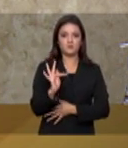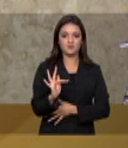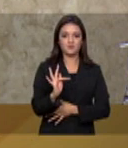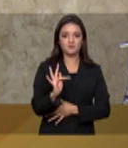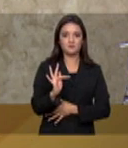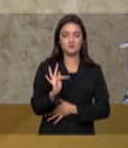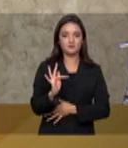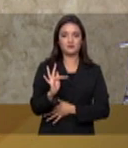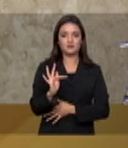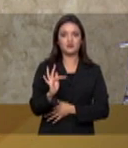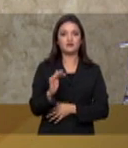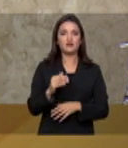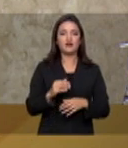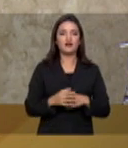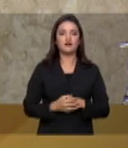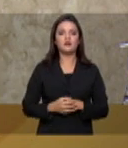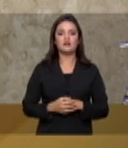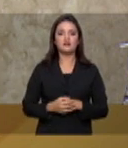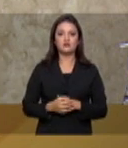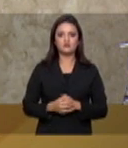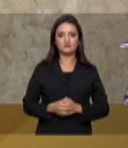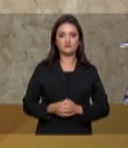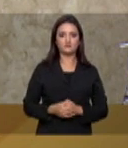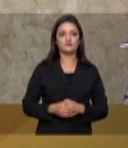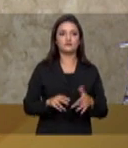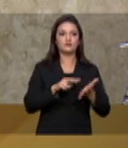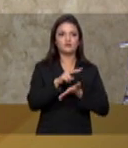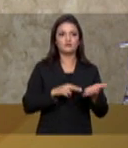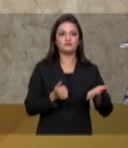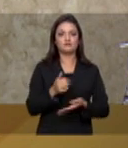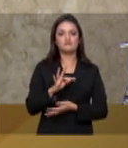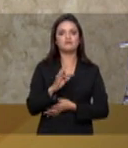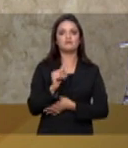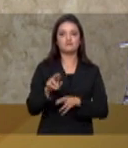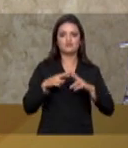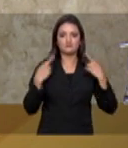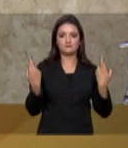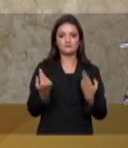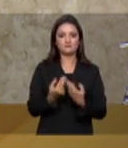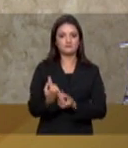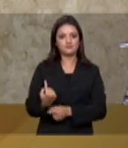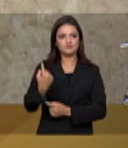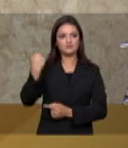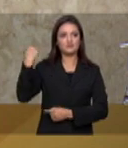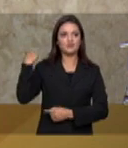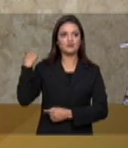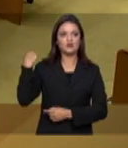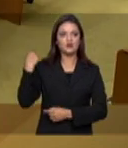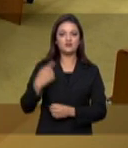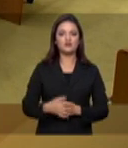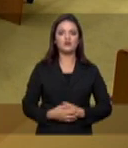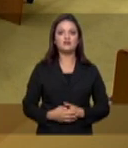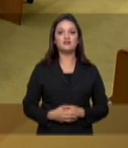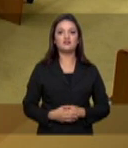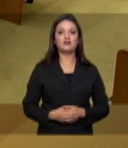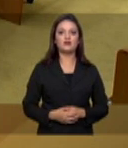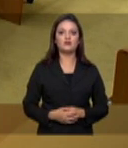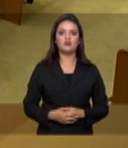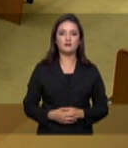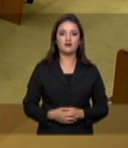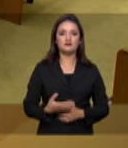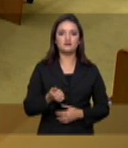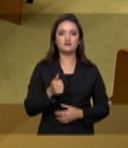com a leitura da ata da sessão anterior a ata da